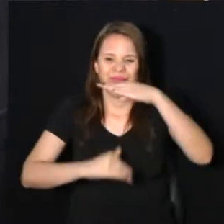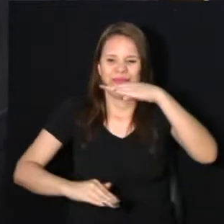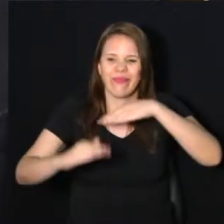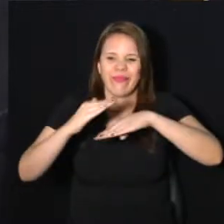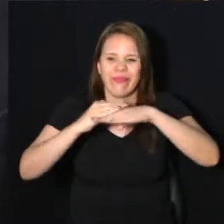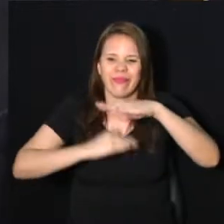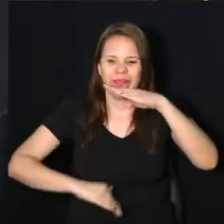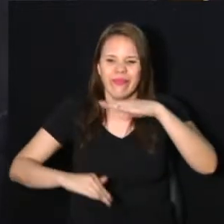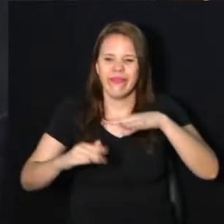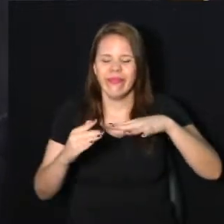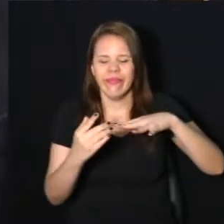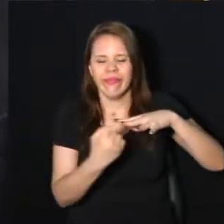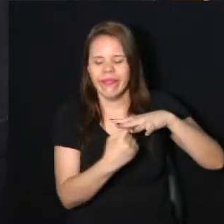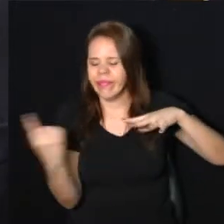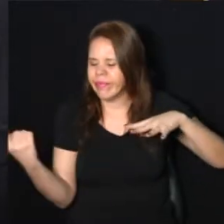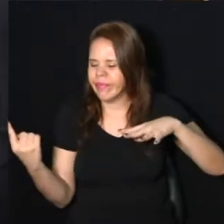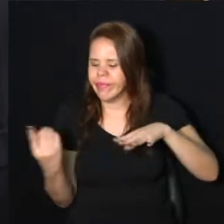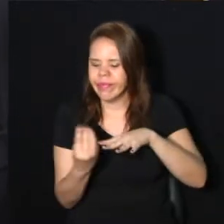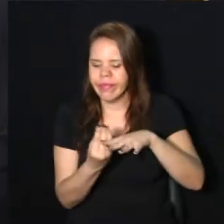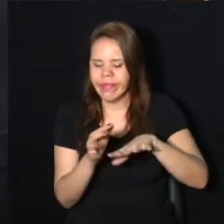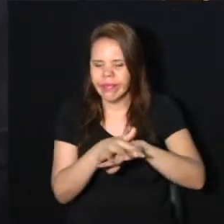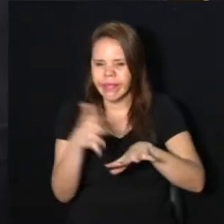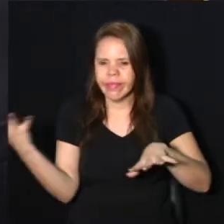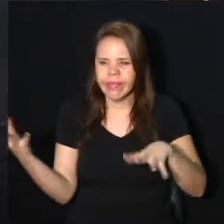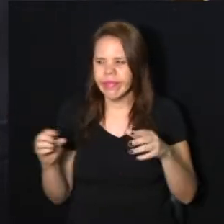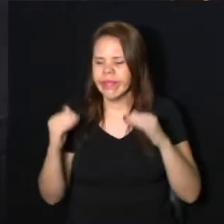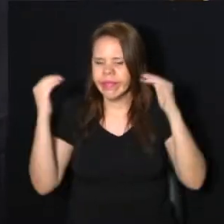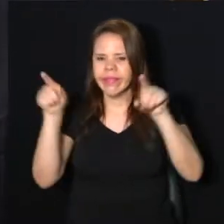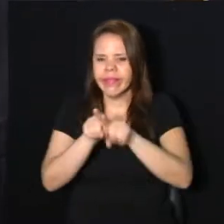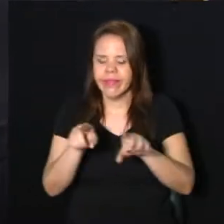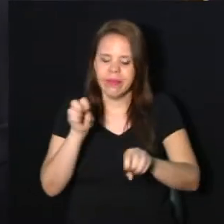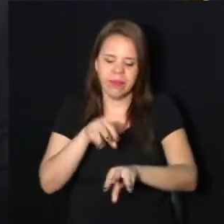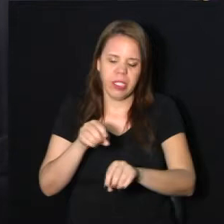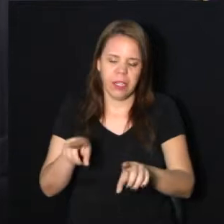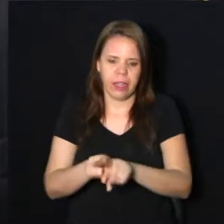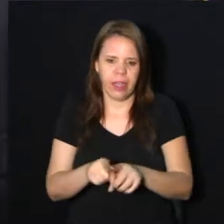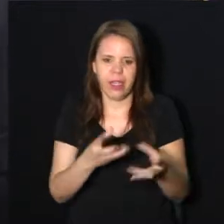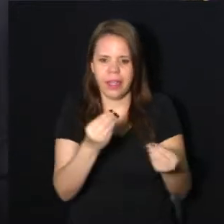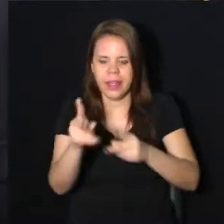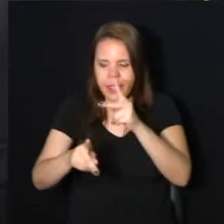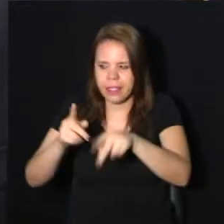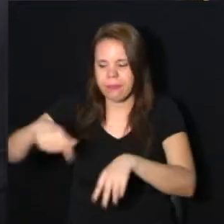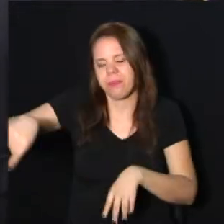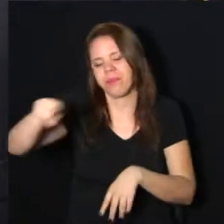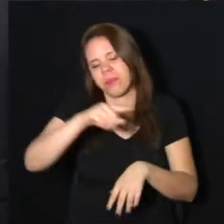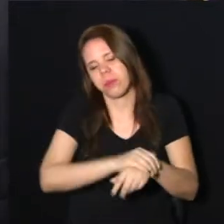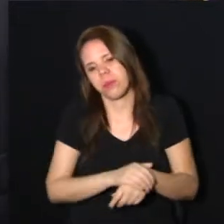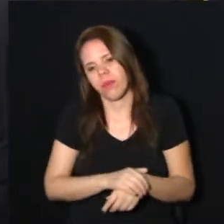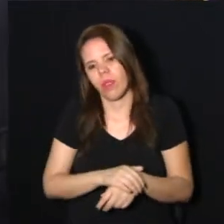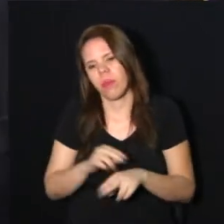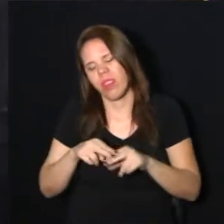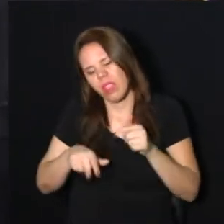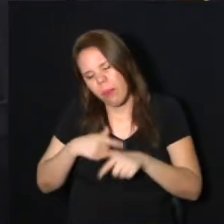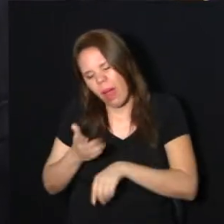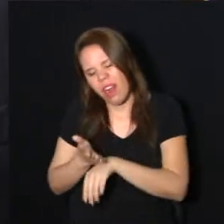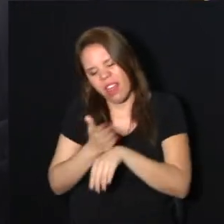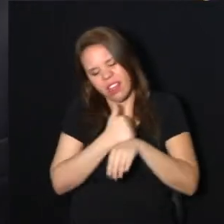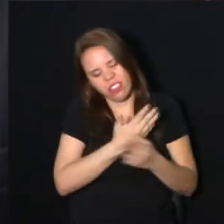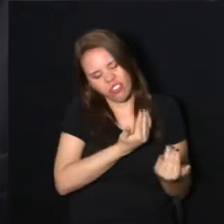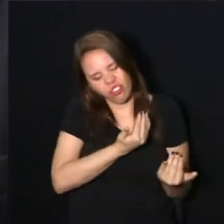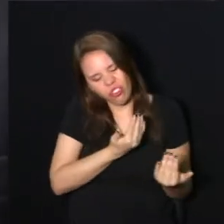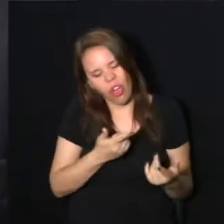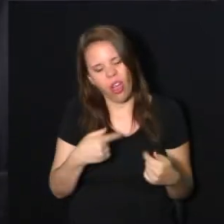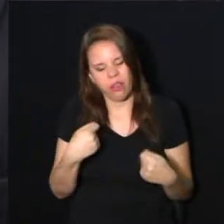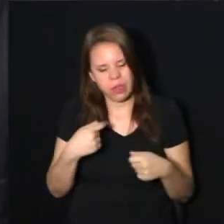por uma exclusão muito grande, inclusive na educação. Então, muita gente, por conta de trabalho precoce, por